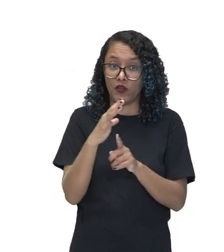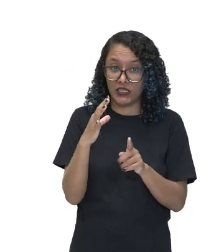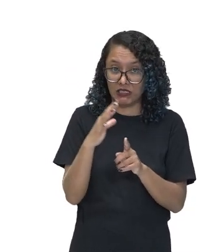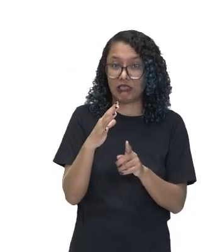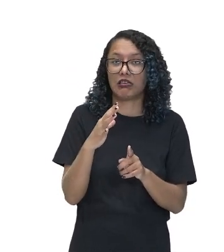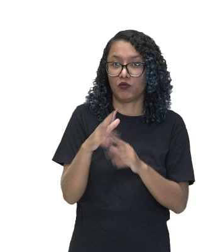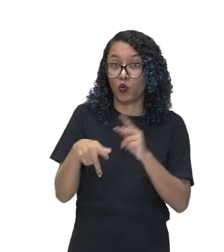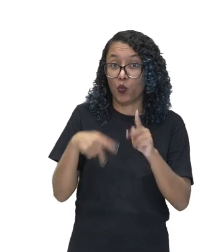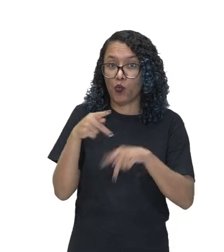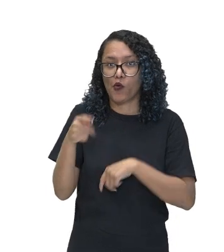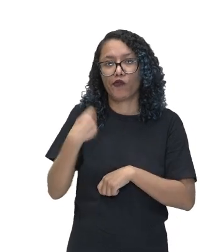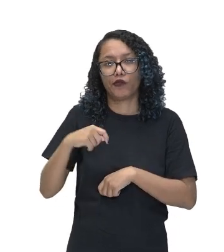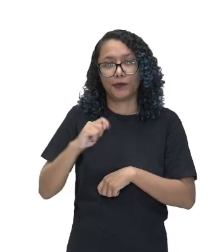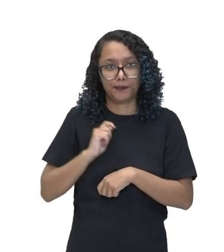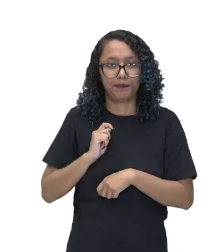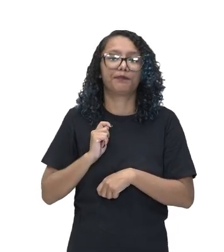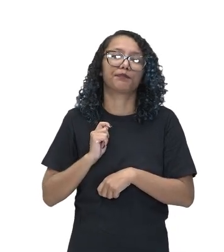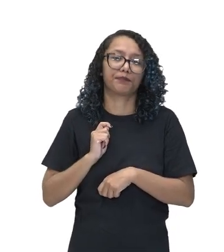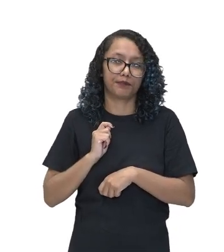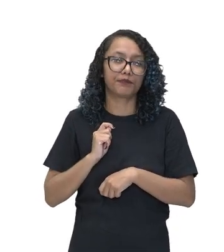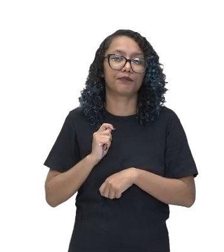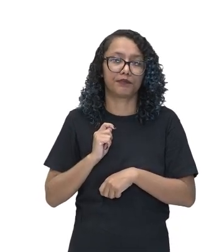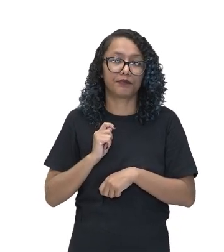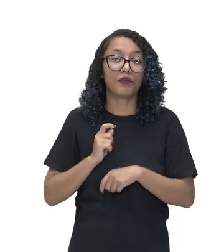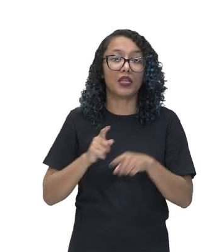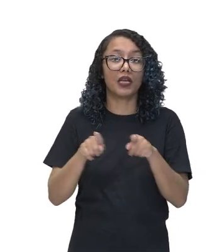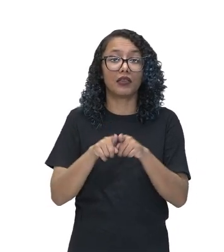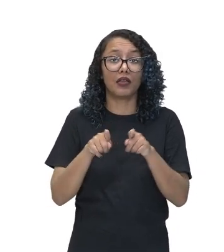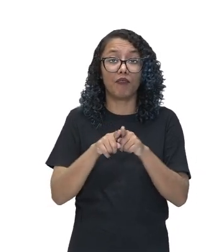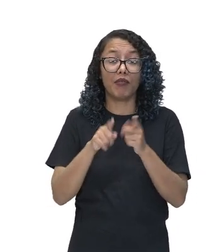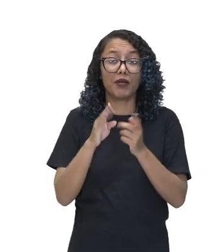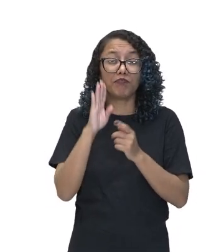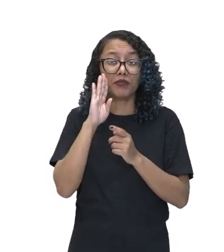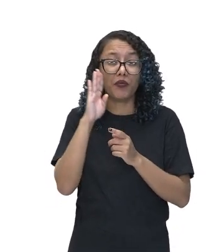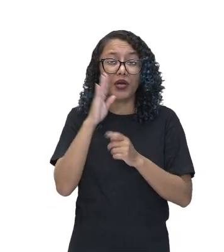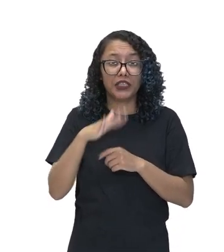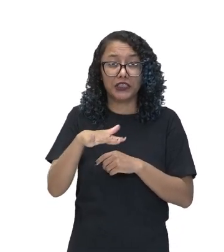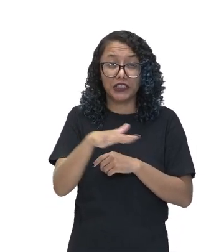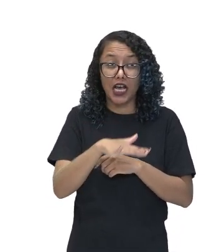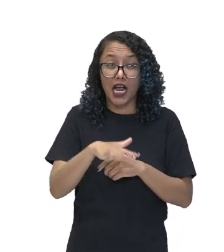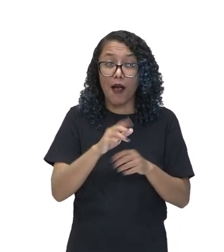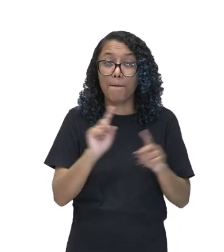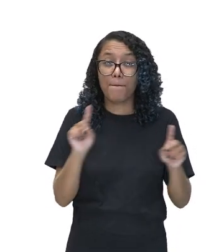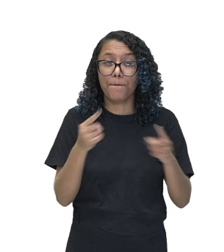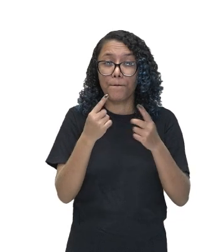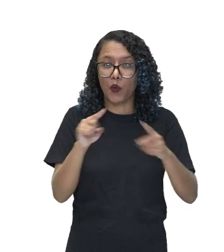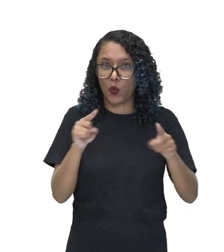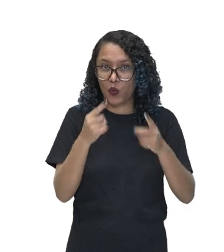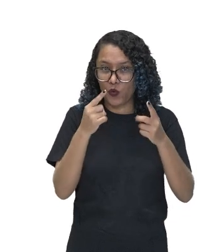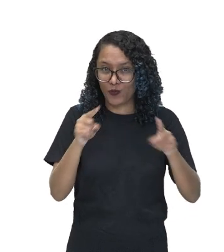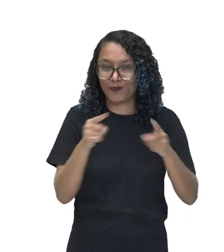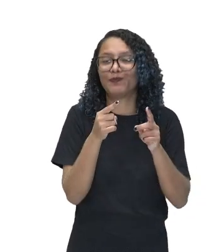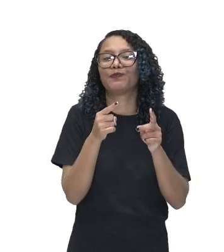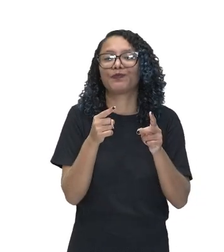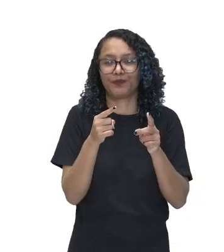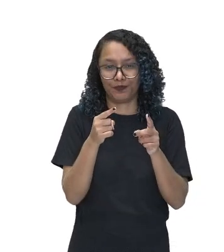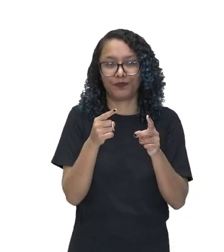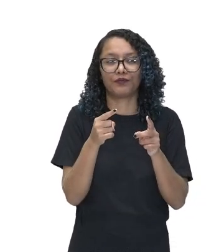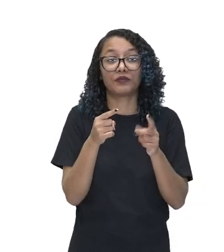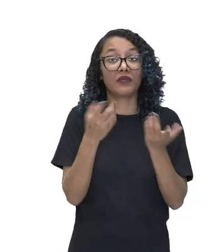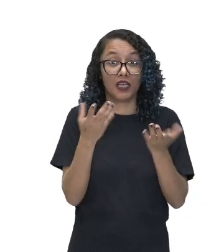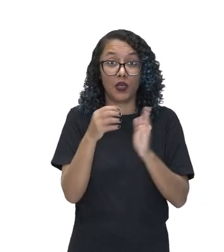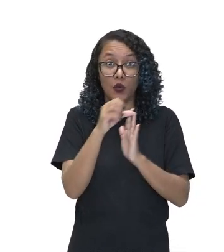herança espanhola, com forte ênfase em música. E aí nós temos um